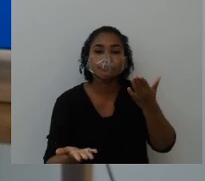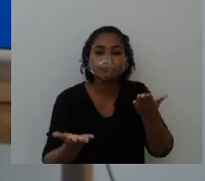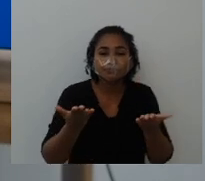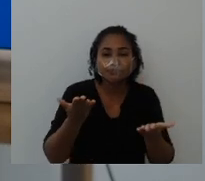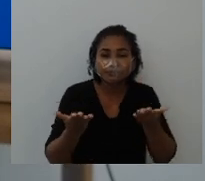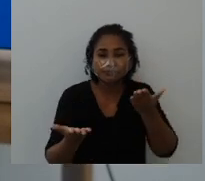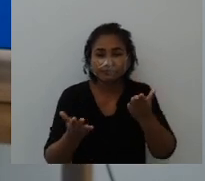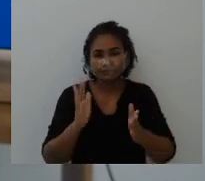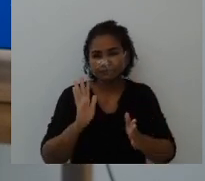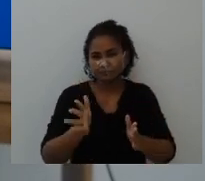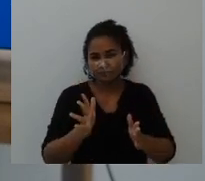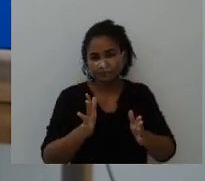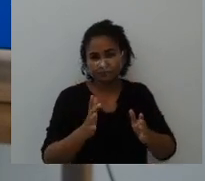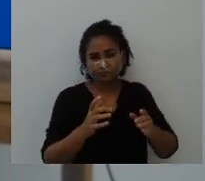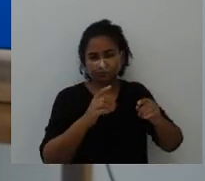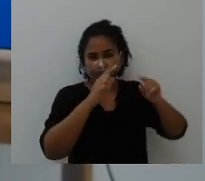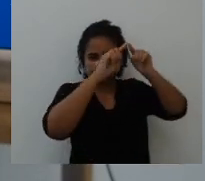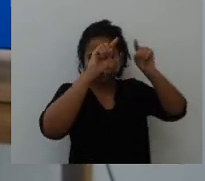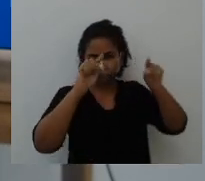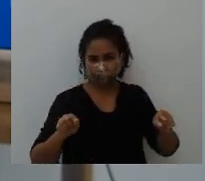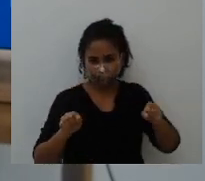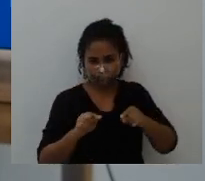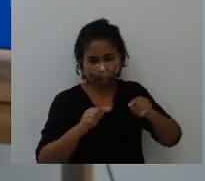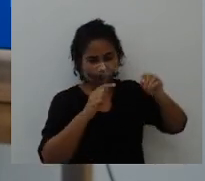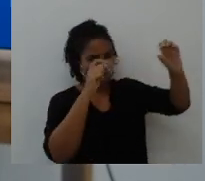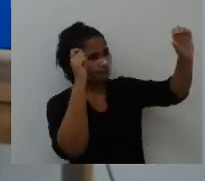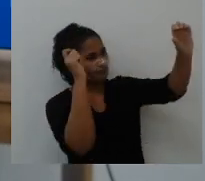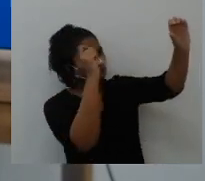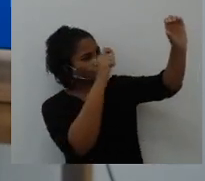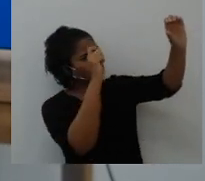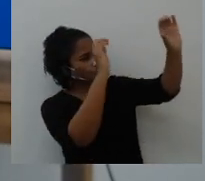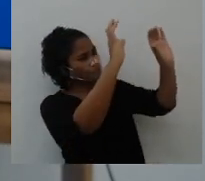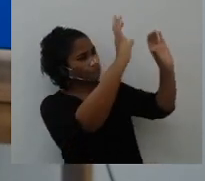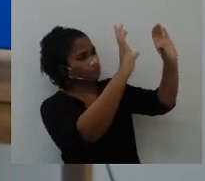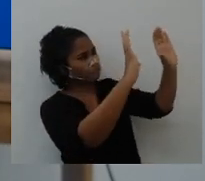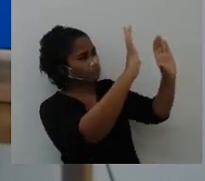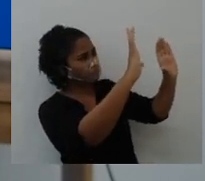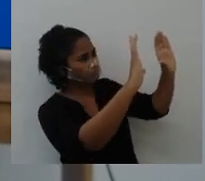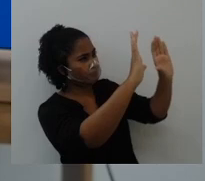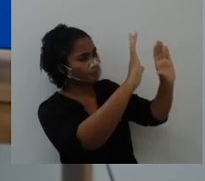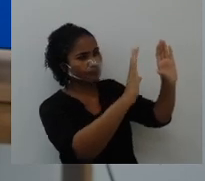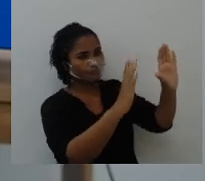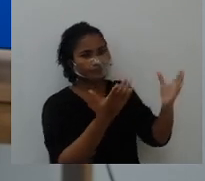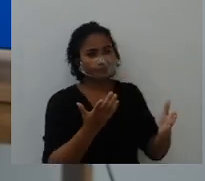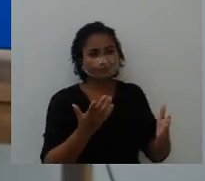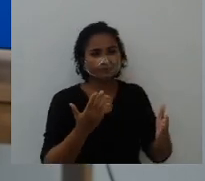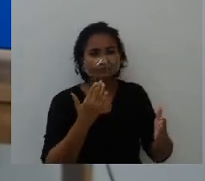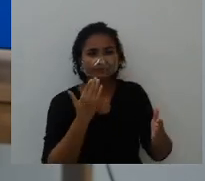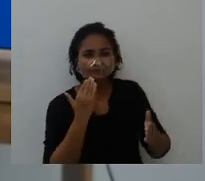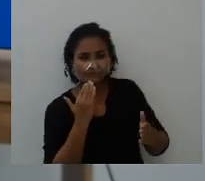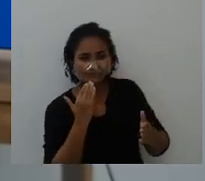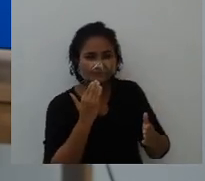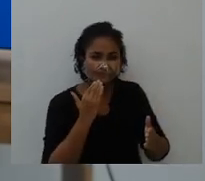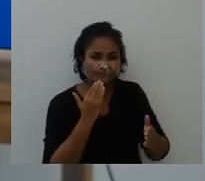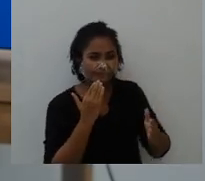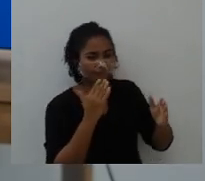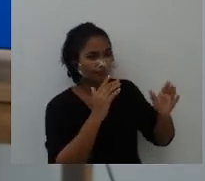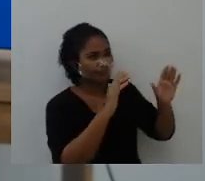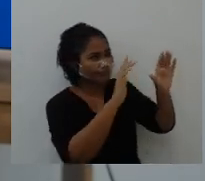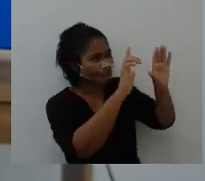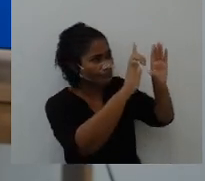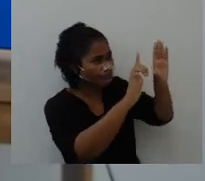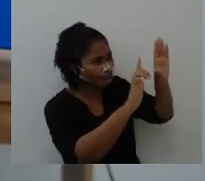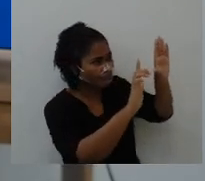já pendurou algum quadro na sua casa? Quando você pendurou esse quadro, ele ficou um tronchinho,